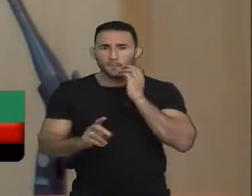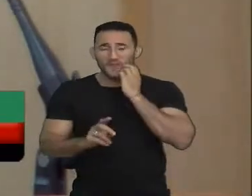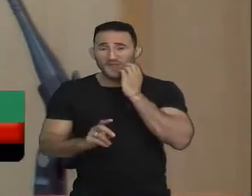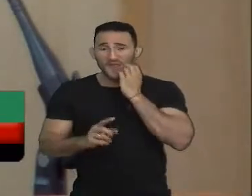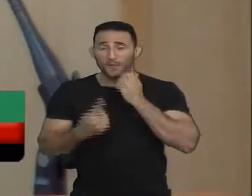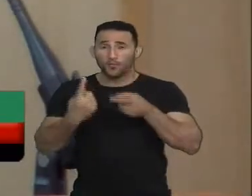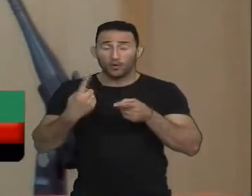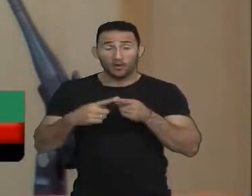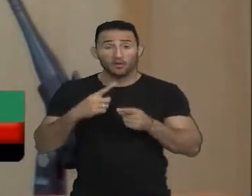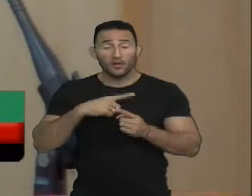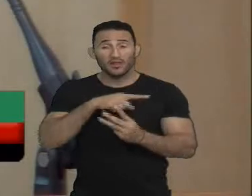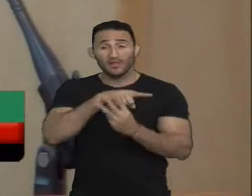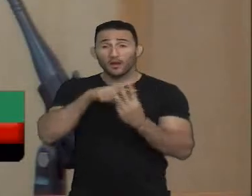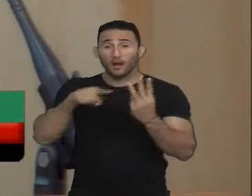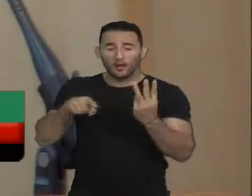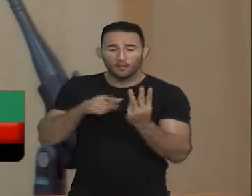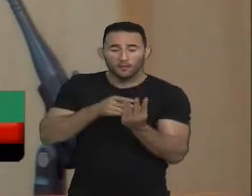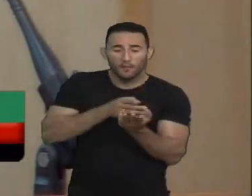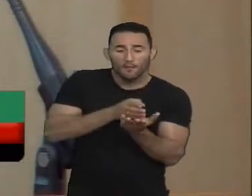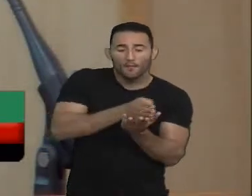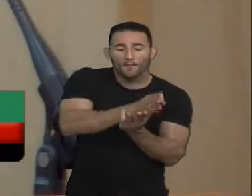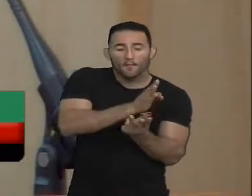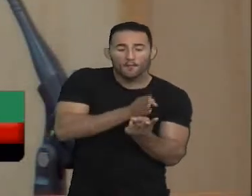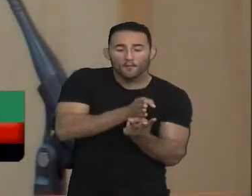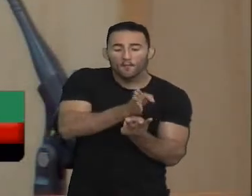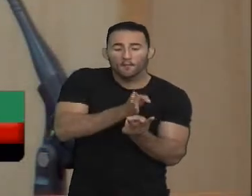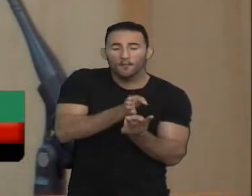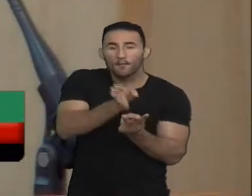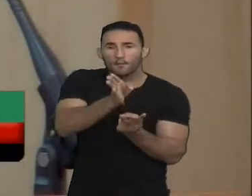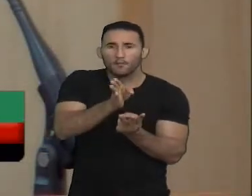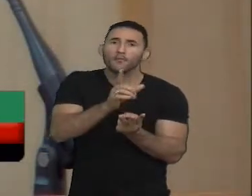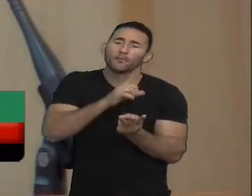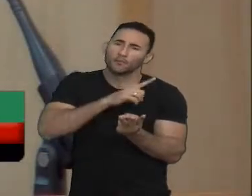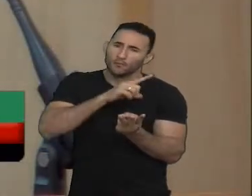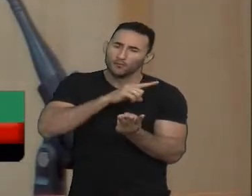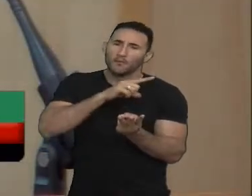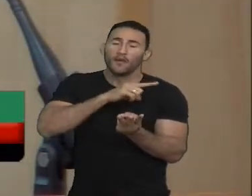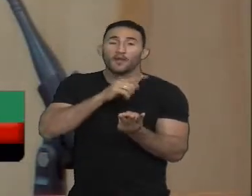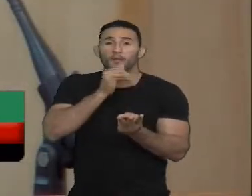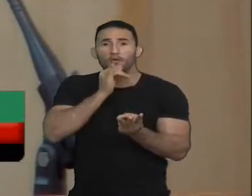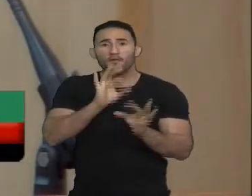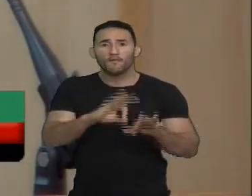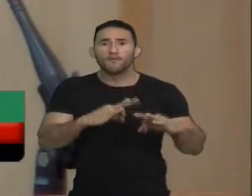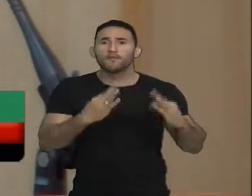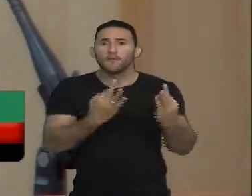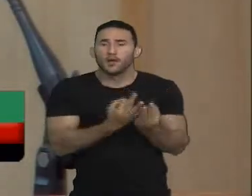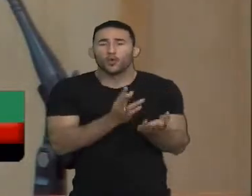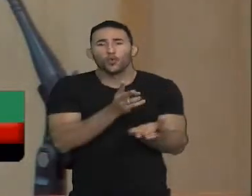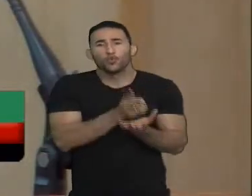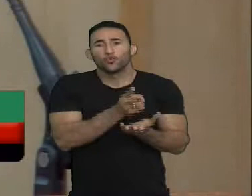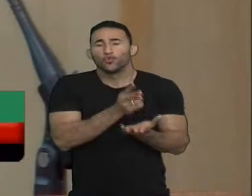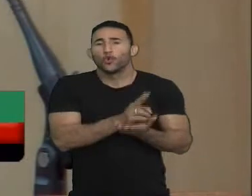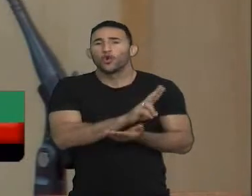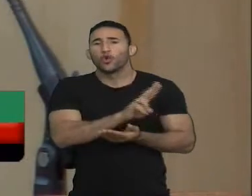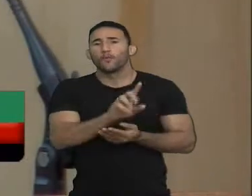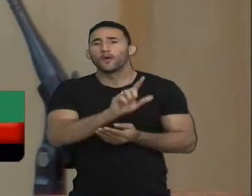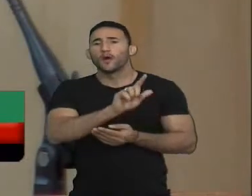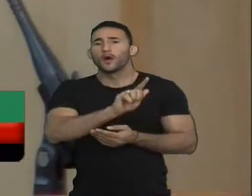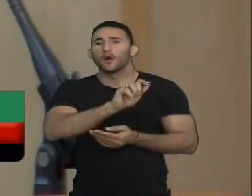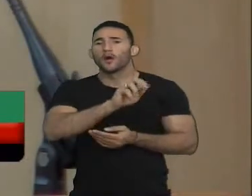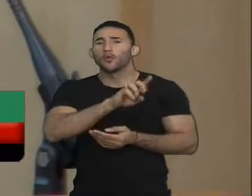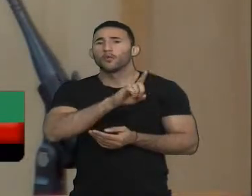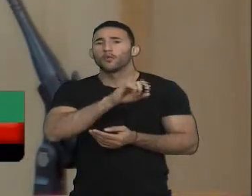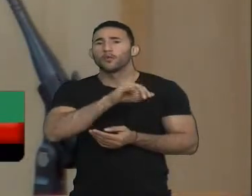tem três ruas, né, tem o compartimento das vielas, ou seja, a família vai continuar do seu Gaudêncio Rabelo, que é